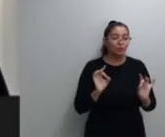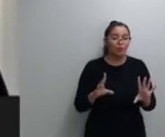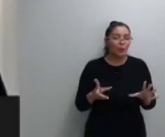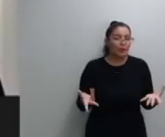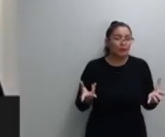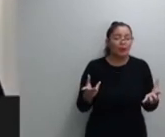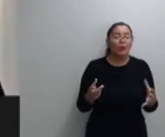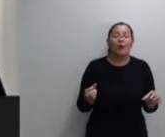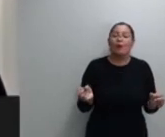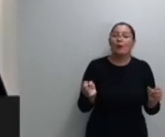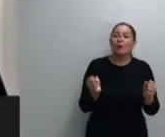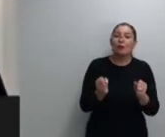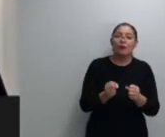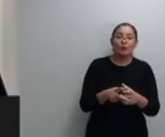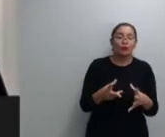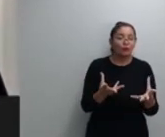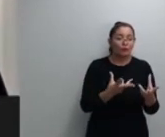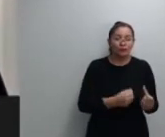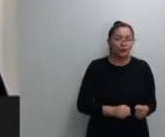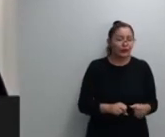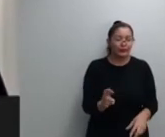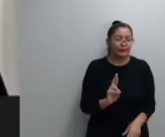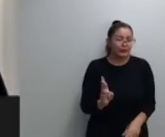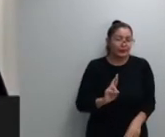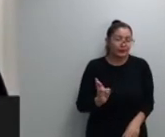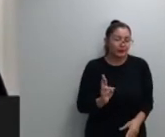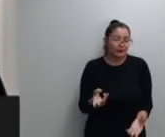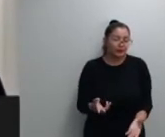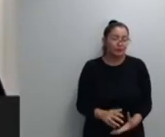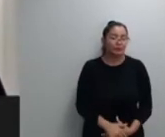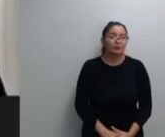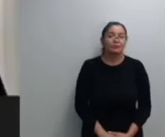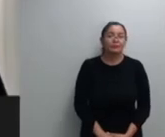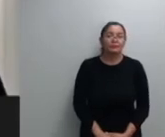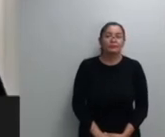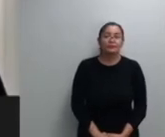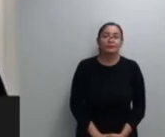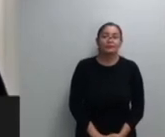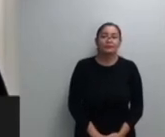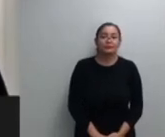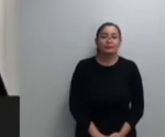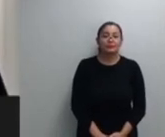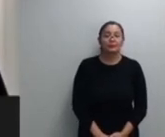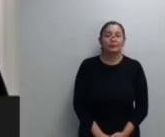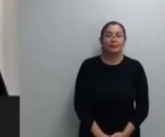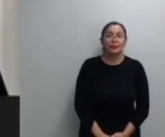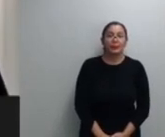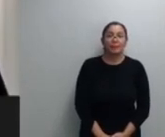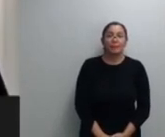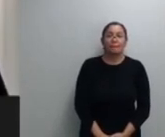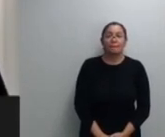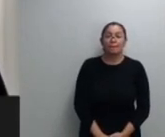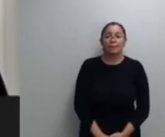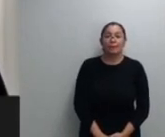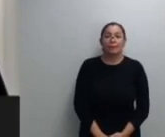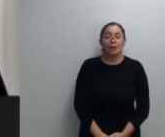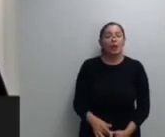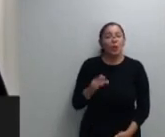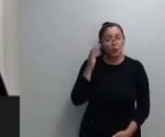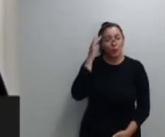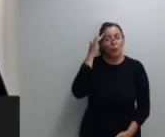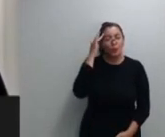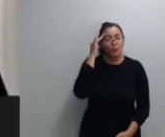Para fins tributários, nesse exemplo, veículo não é máquina, para outros fins é. Eu penso que a melhor solução